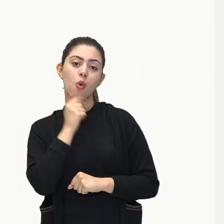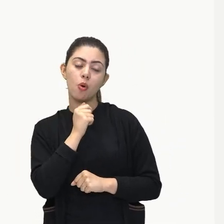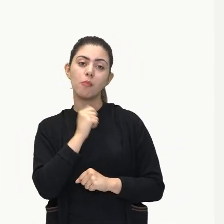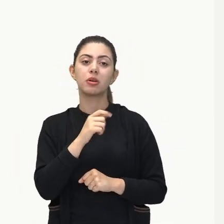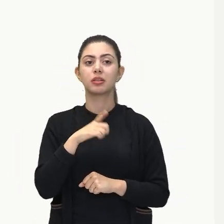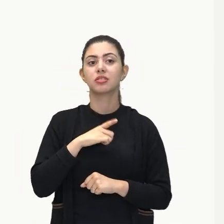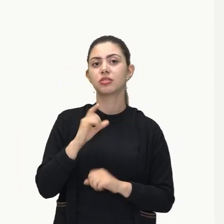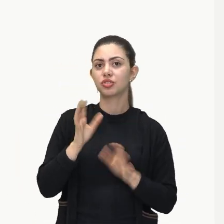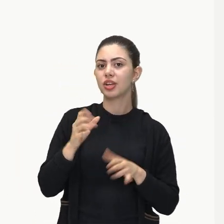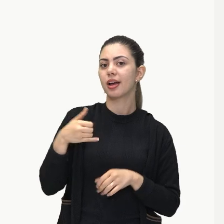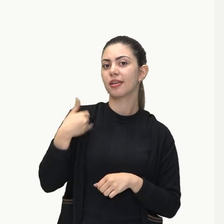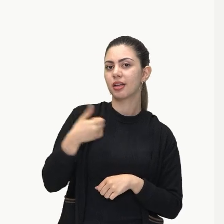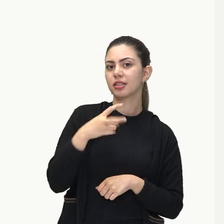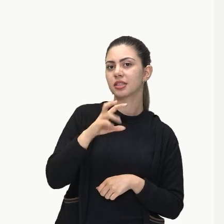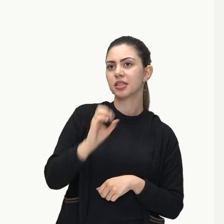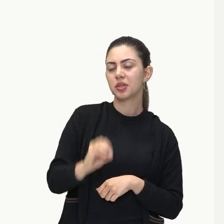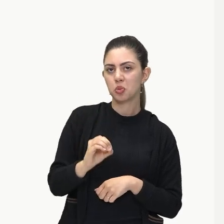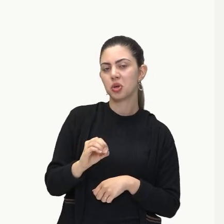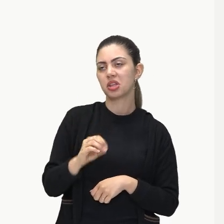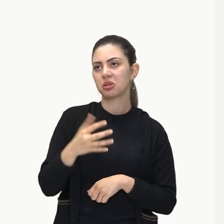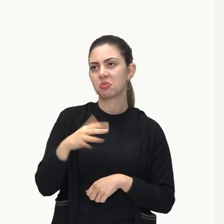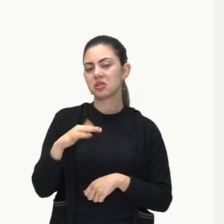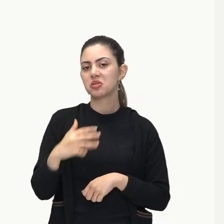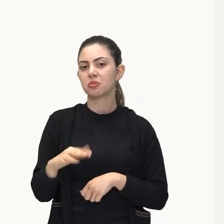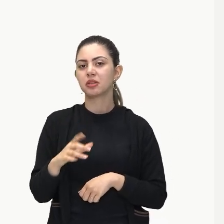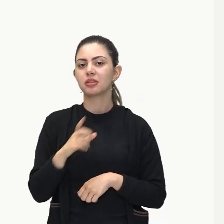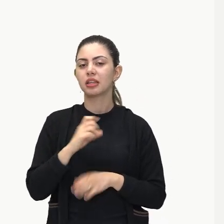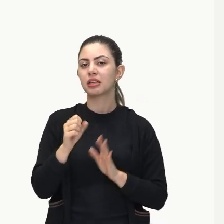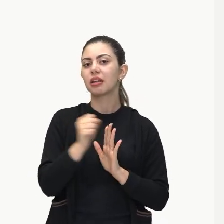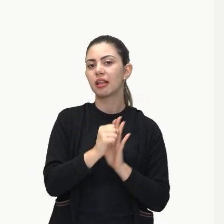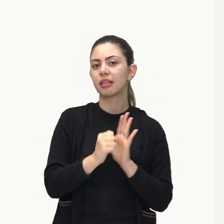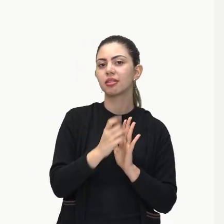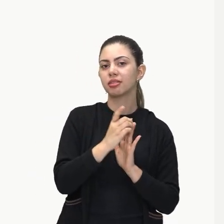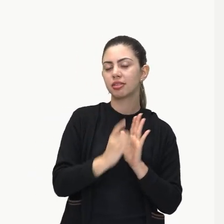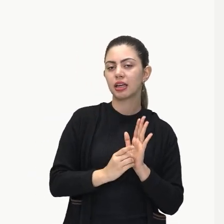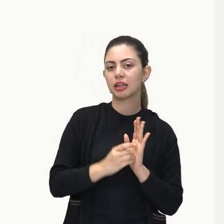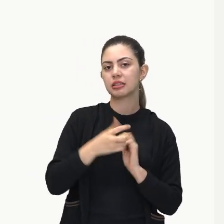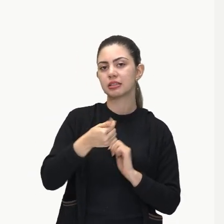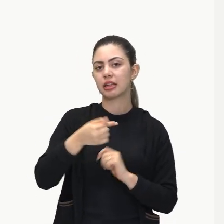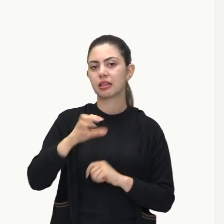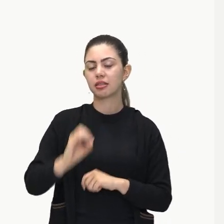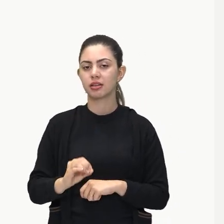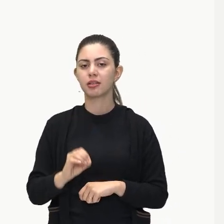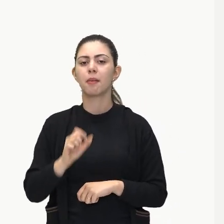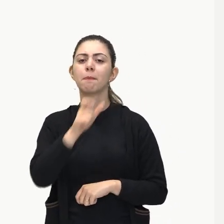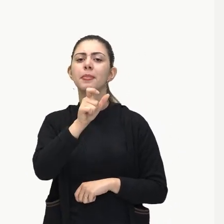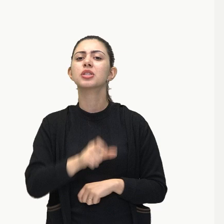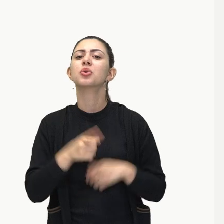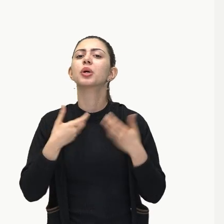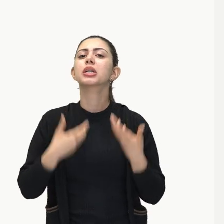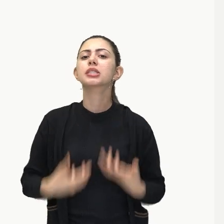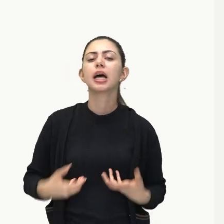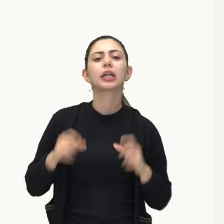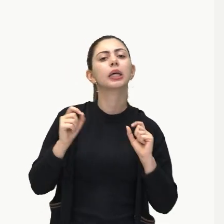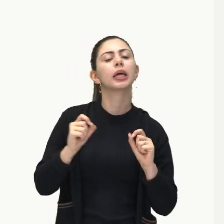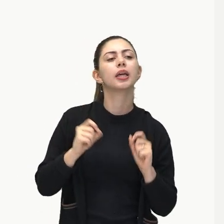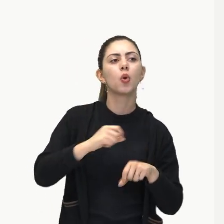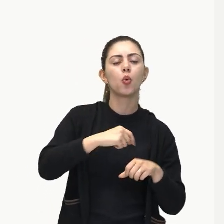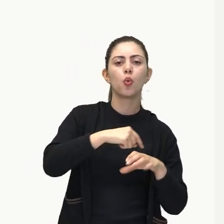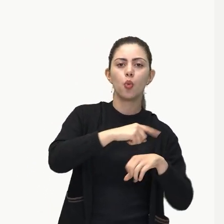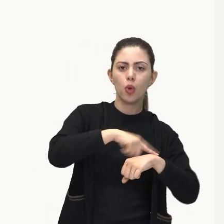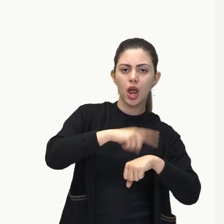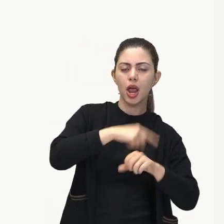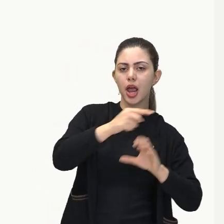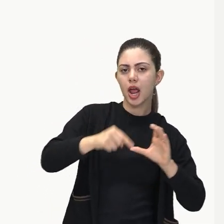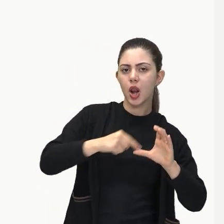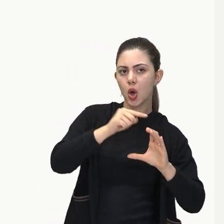50 e poucos anos na década de 70, quando escreveu esse poema. Quem é que está cansado? É o relógio? É alguma